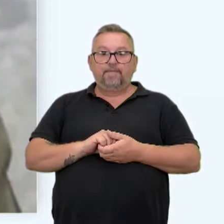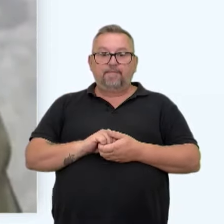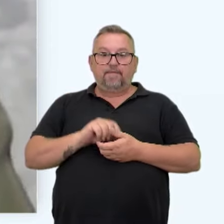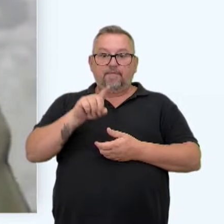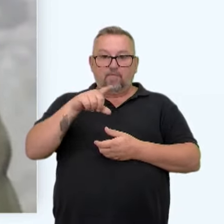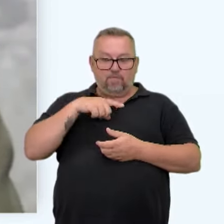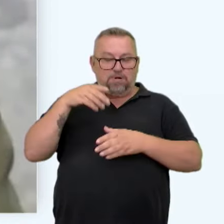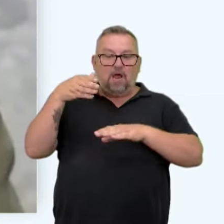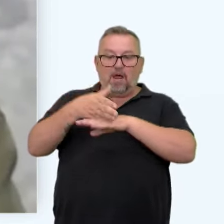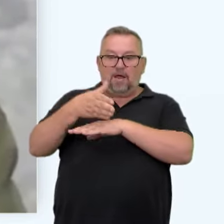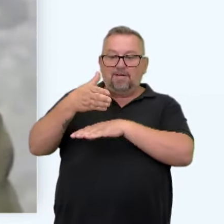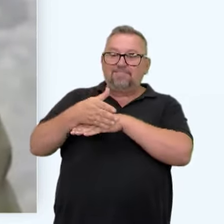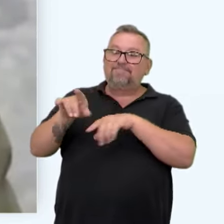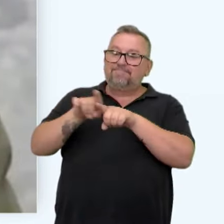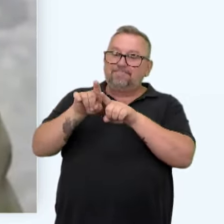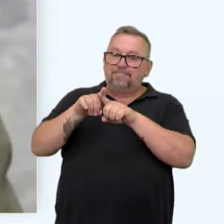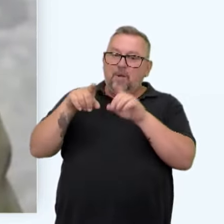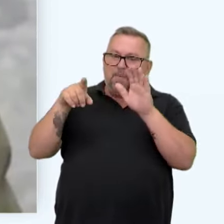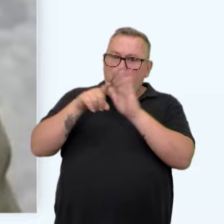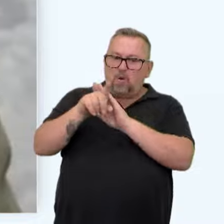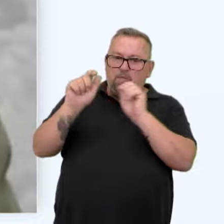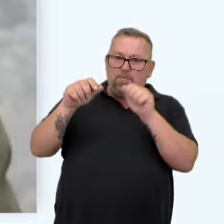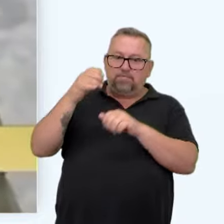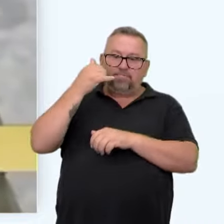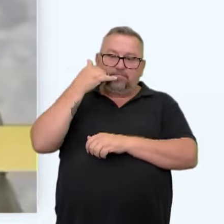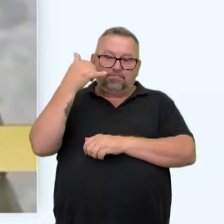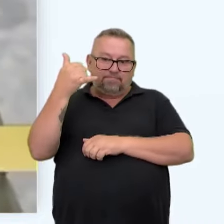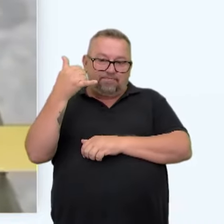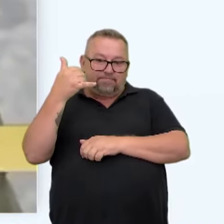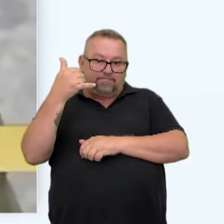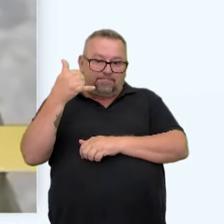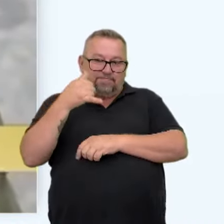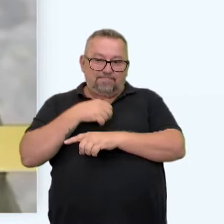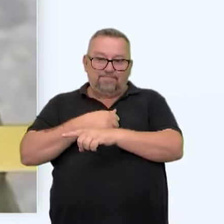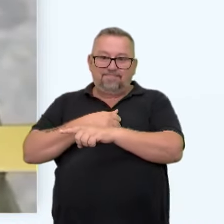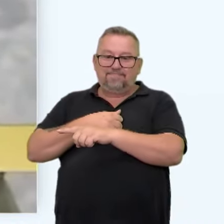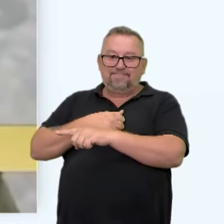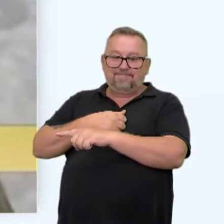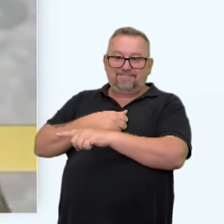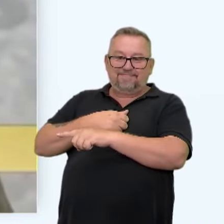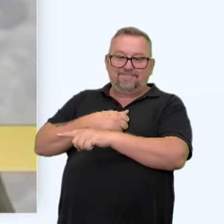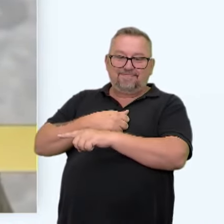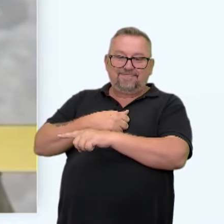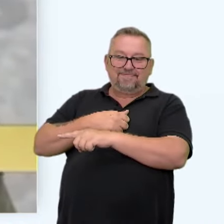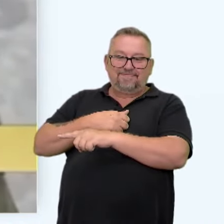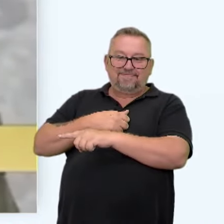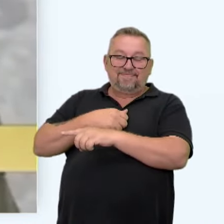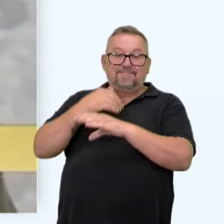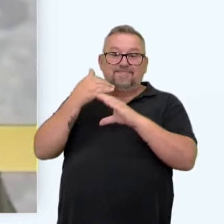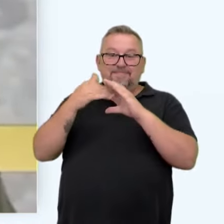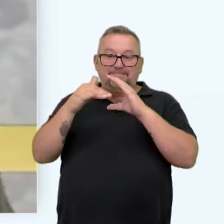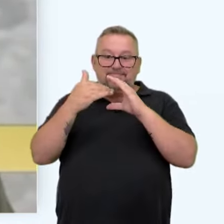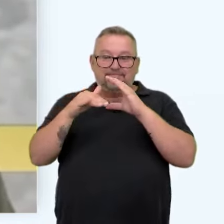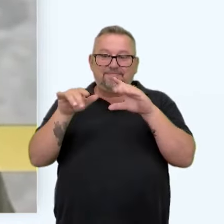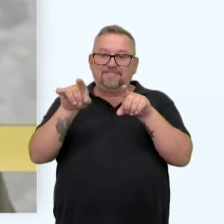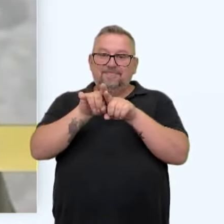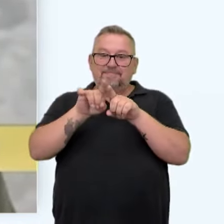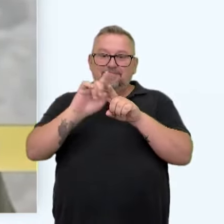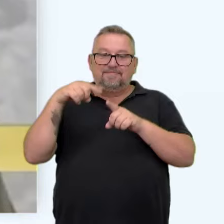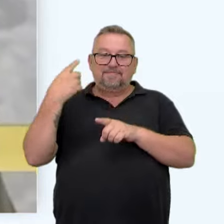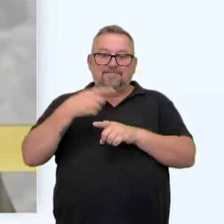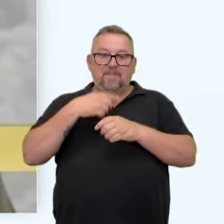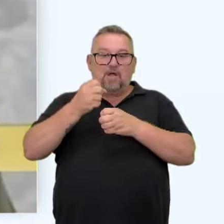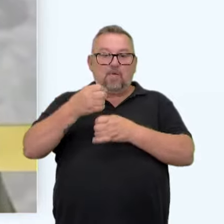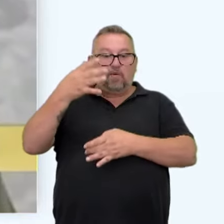pode participar fazendo sua pergunta por telefone no número que aparece aí na tela, por e-mail ou através do nosso